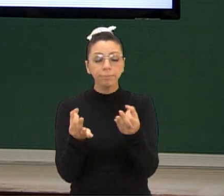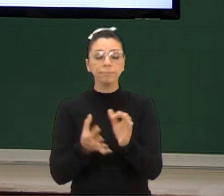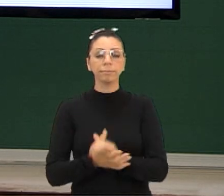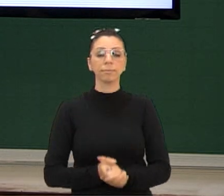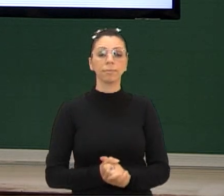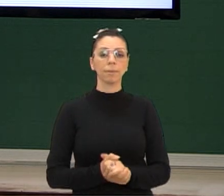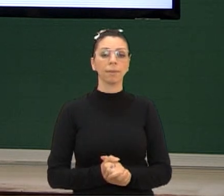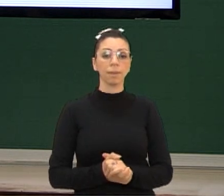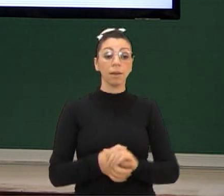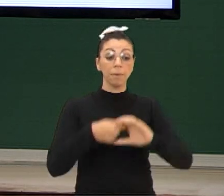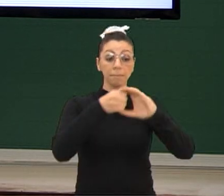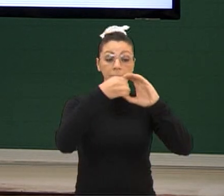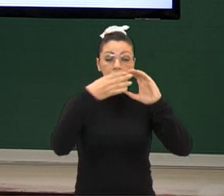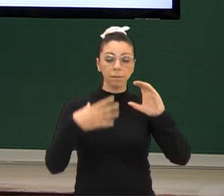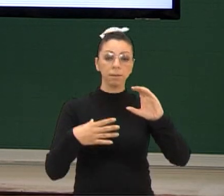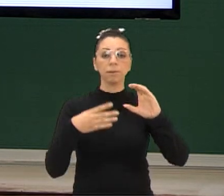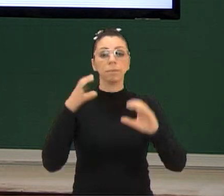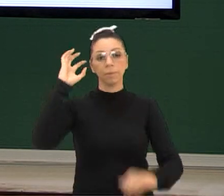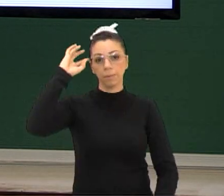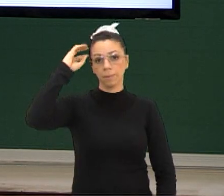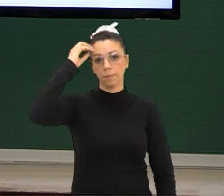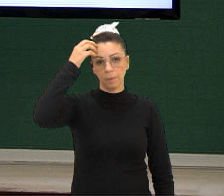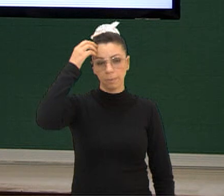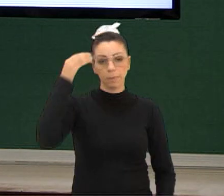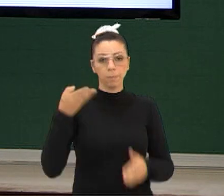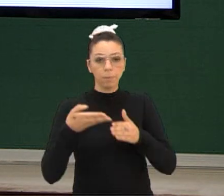Essa é a característica do hábito, ok?